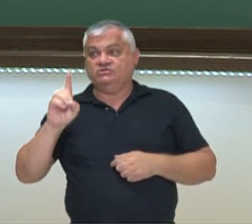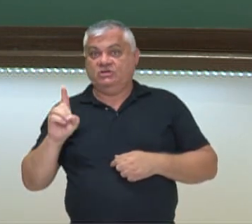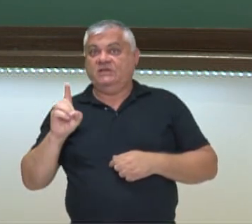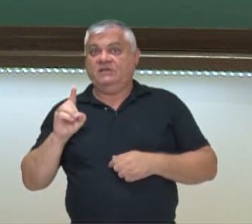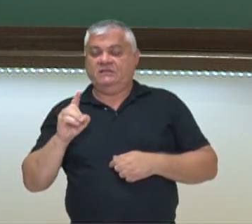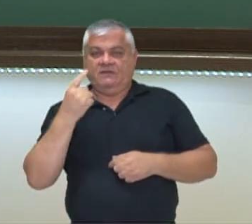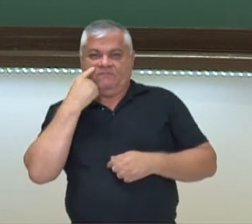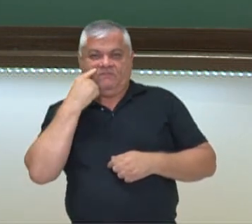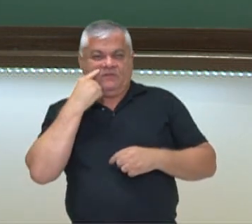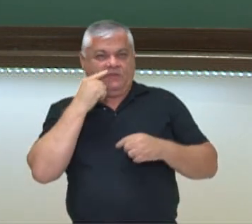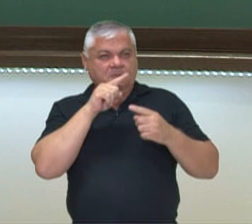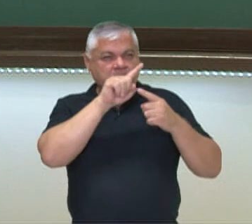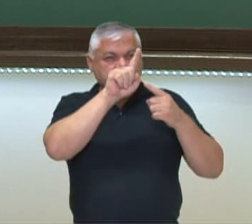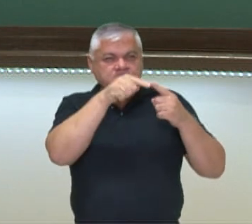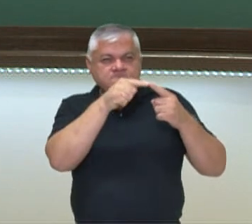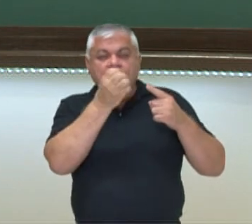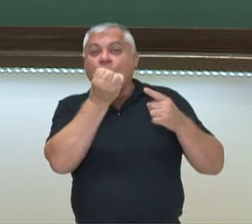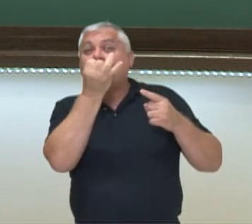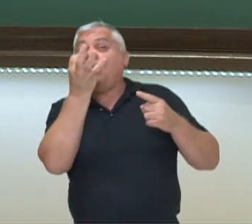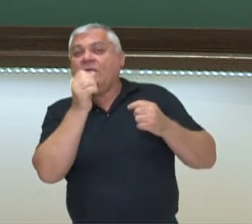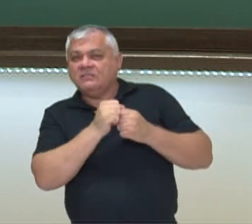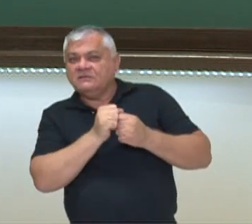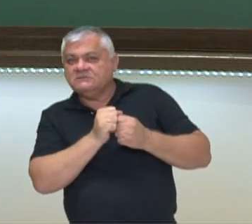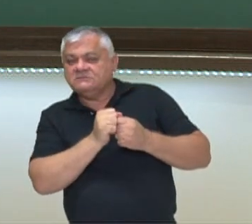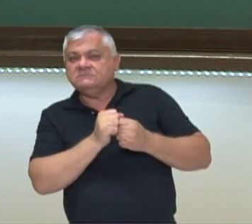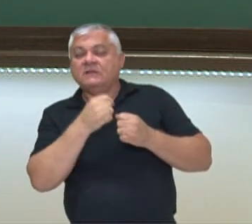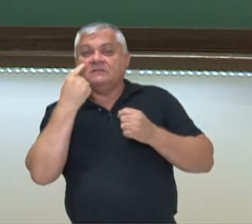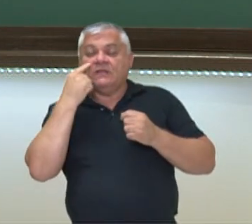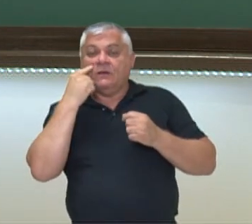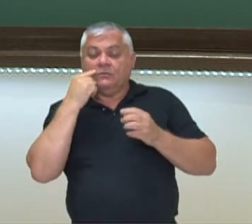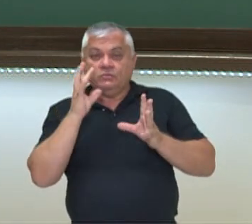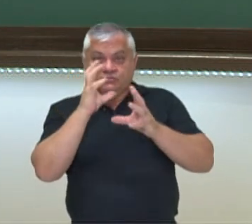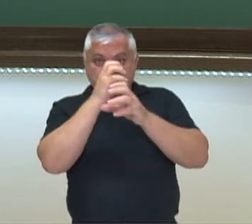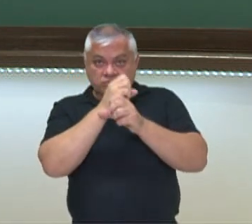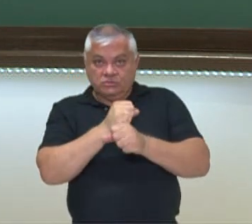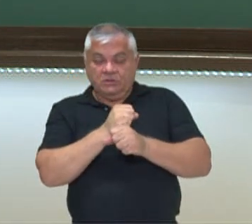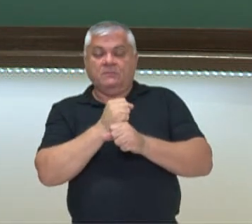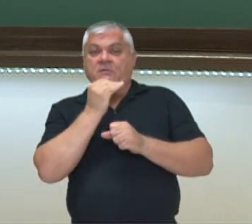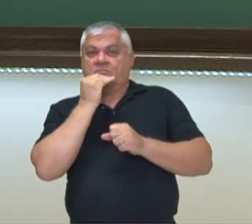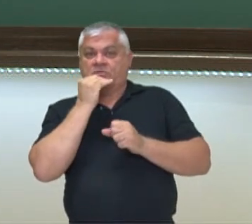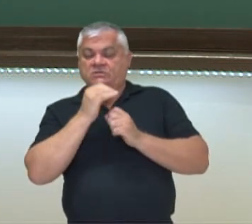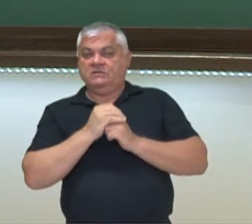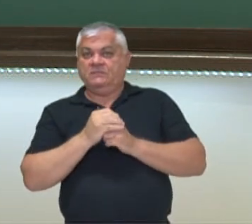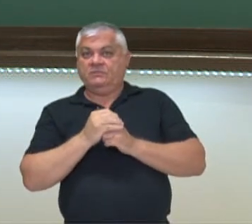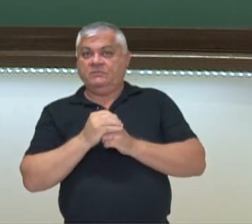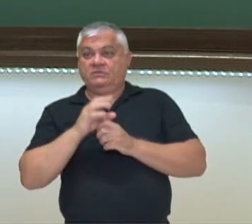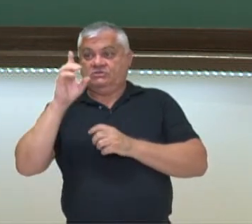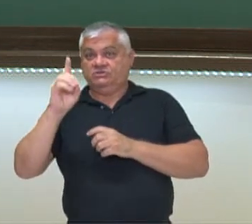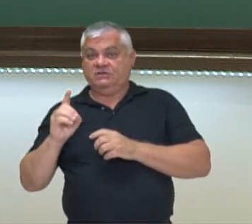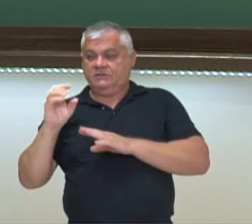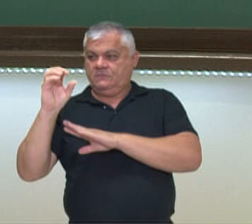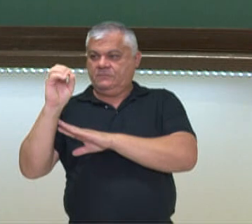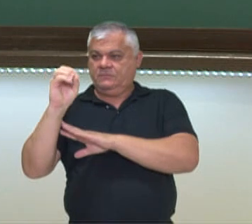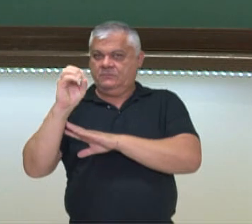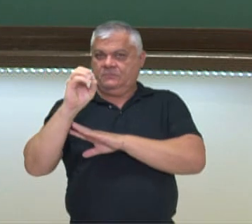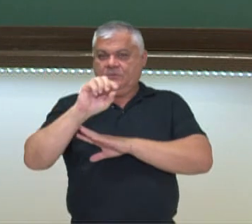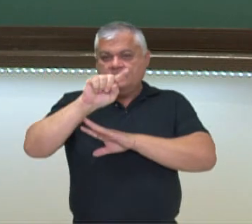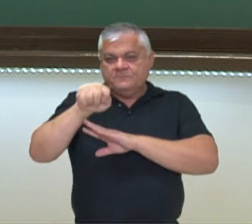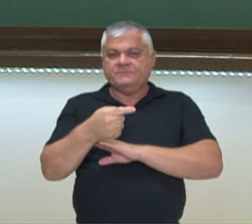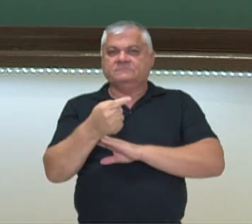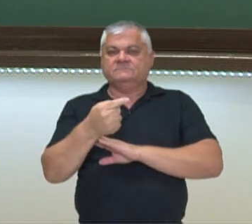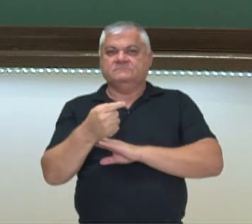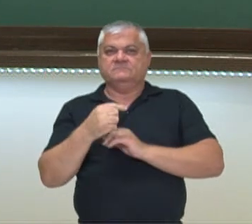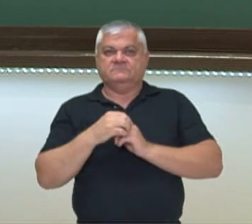ou dos três fatores, ou quantos fatores forem, certo? E o total dessas casas você vai contar da direita para a esquerda, e ali você vai colocar a vírgula,